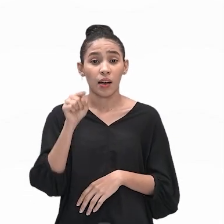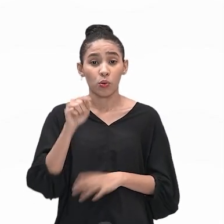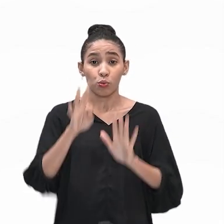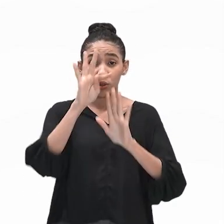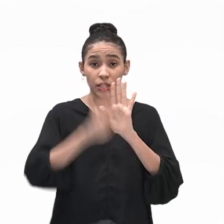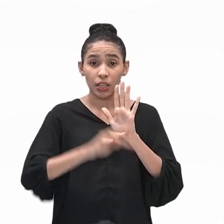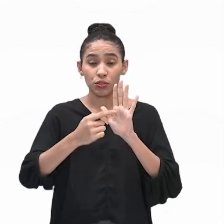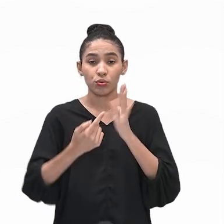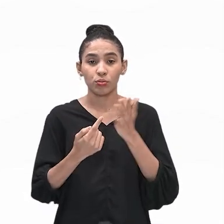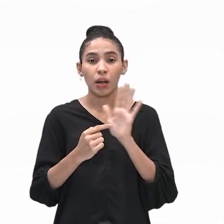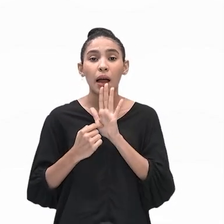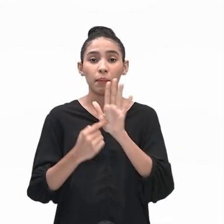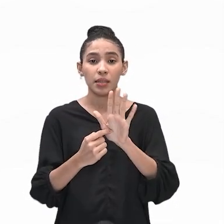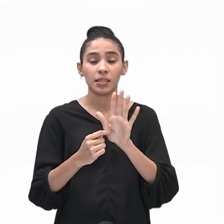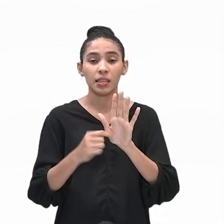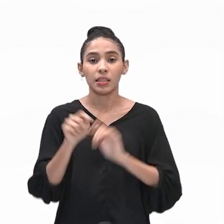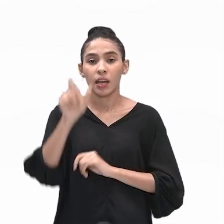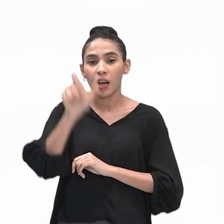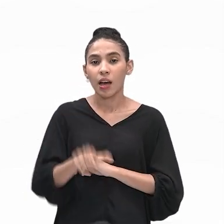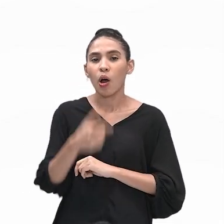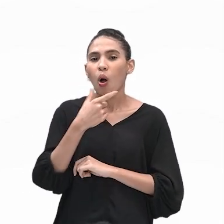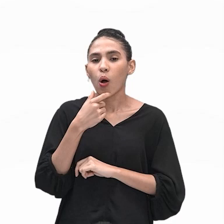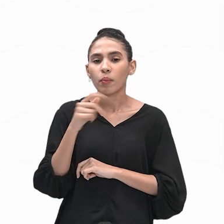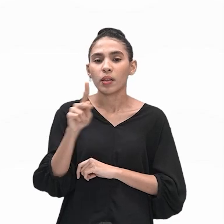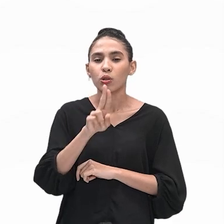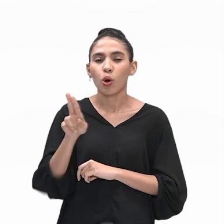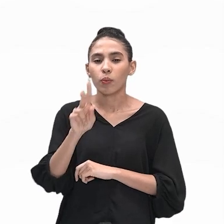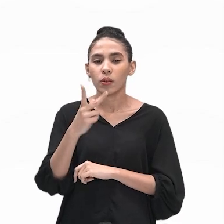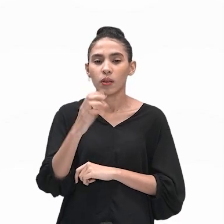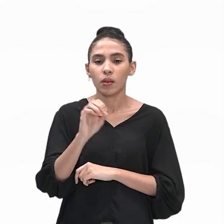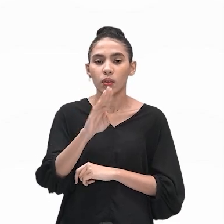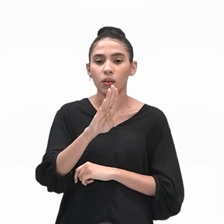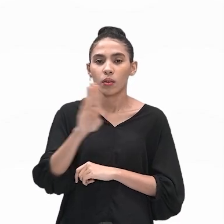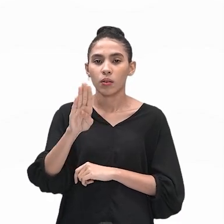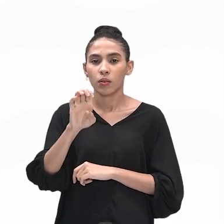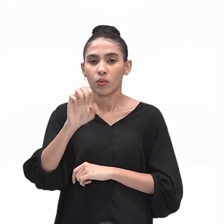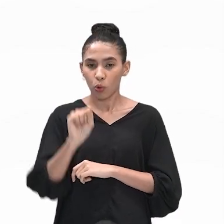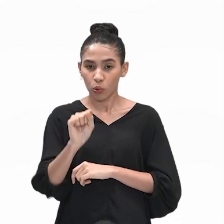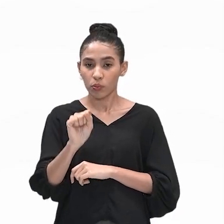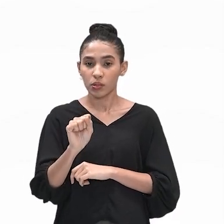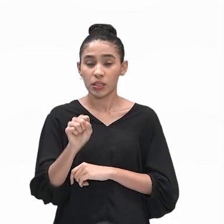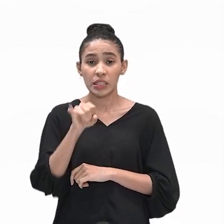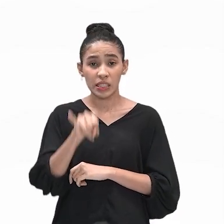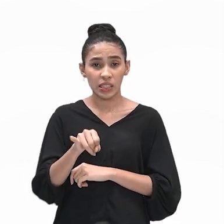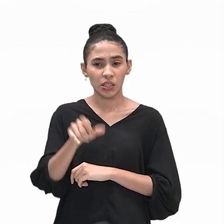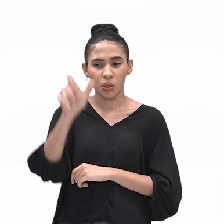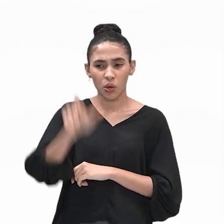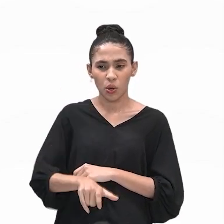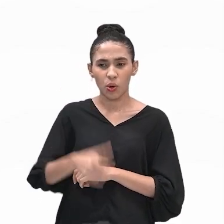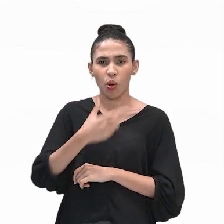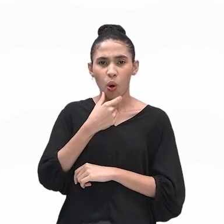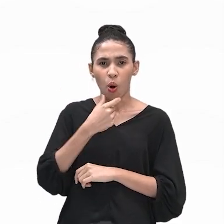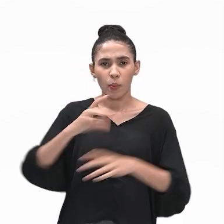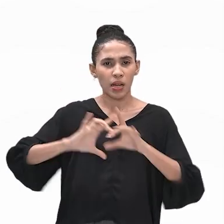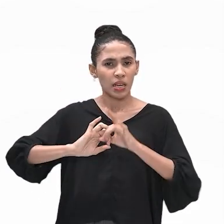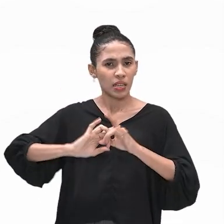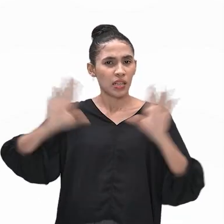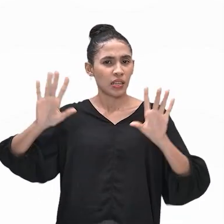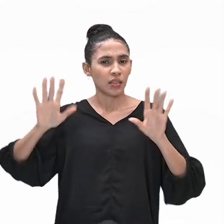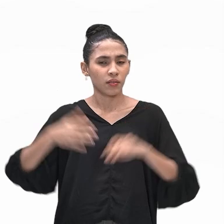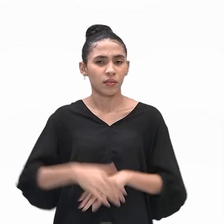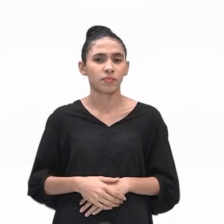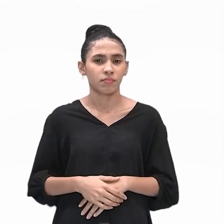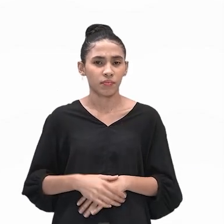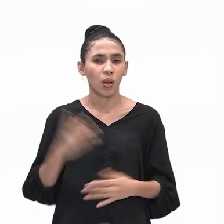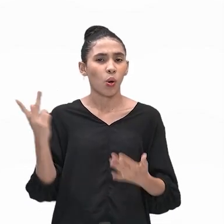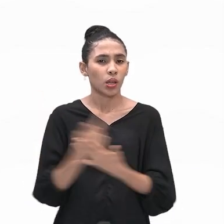autoridade, né, Hobbes ali, para falar que, de acordo com Hobbes, se o homem for deixado à vontade, haverá